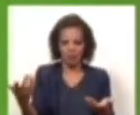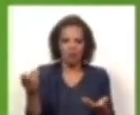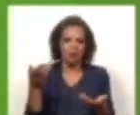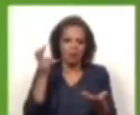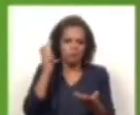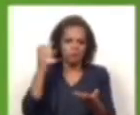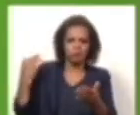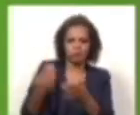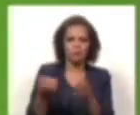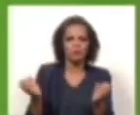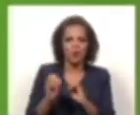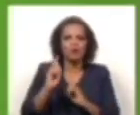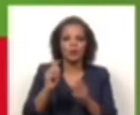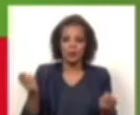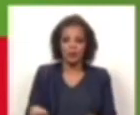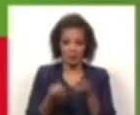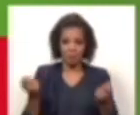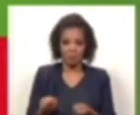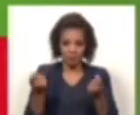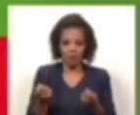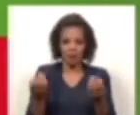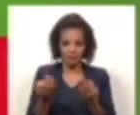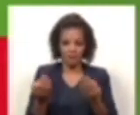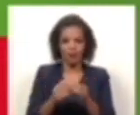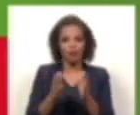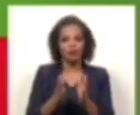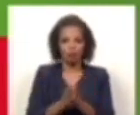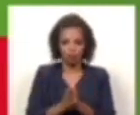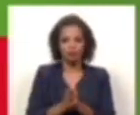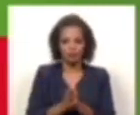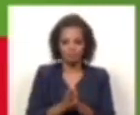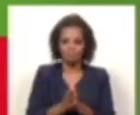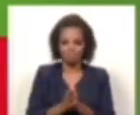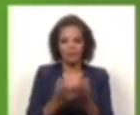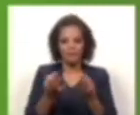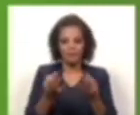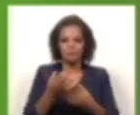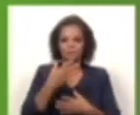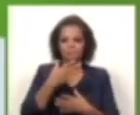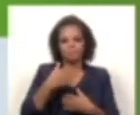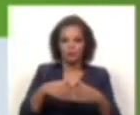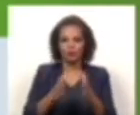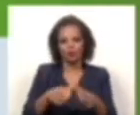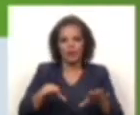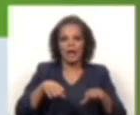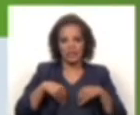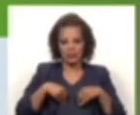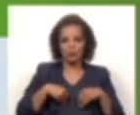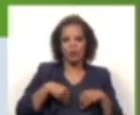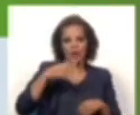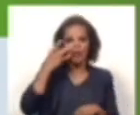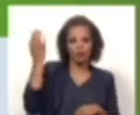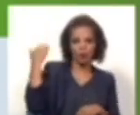muitos anos que é uma campanha que já se conformaram todos que andam de costas será o próximo primeiro-ministro grande parte dos